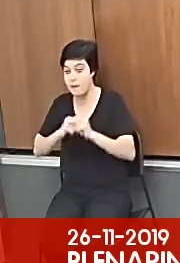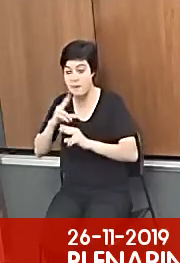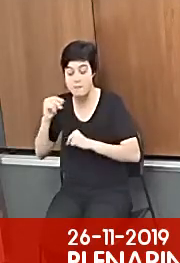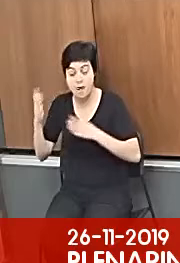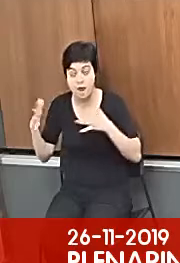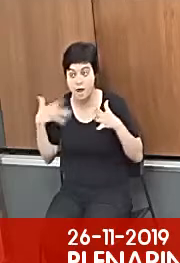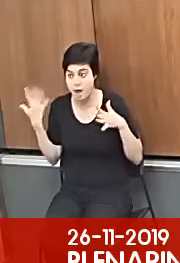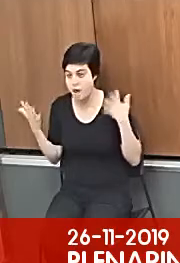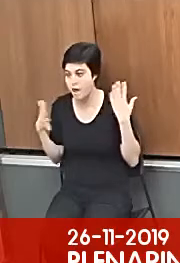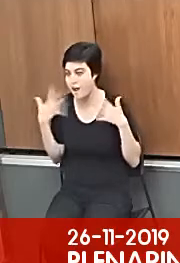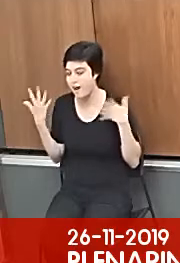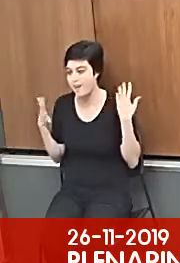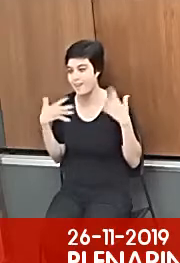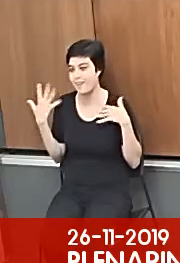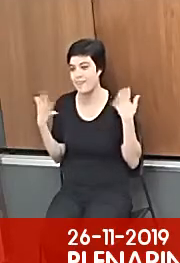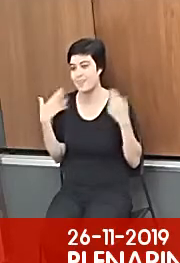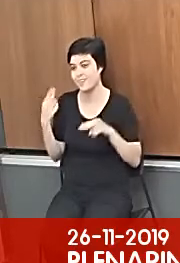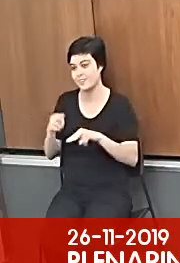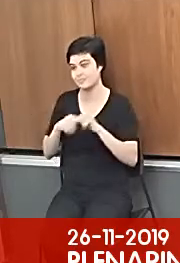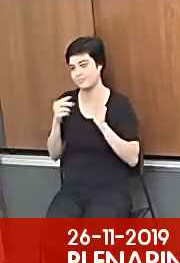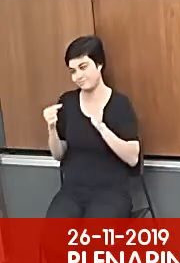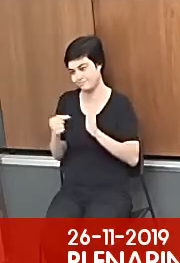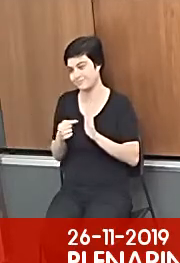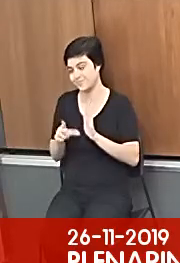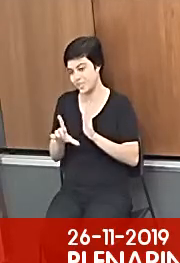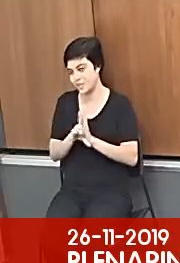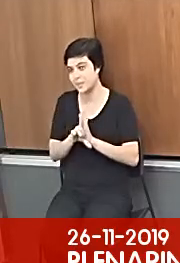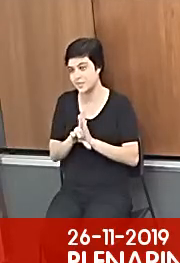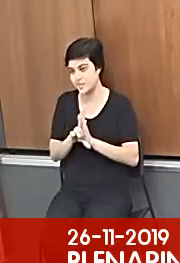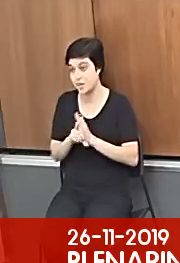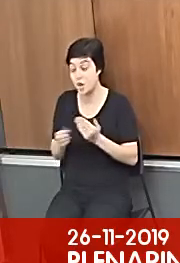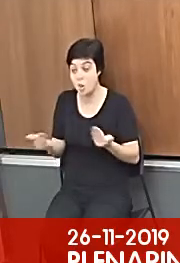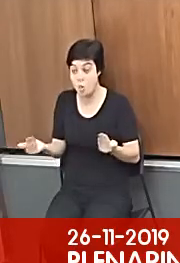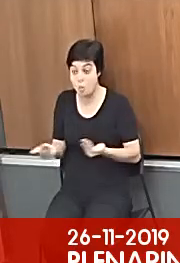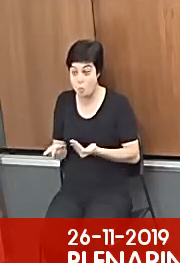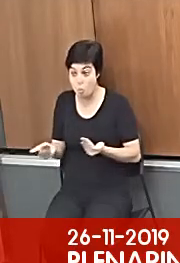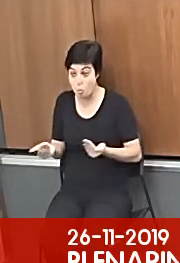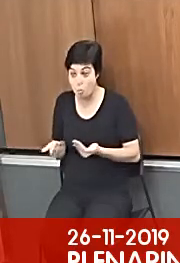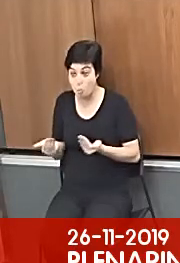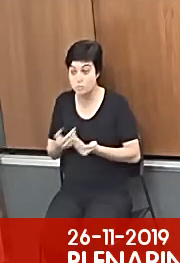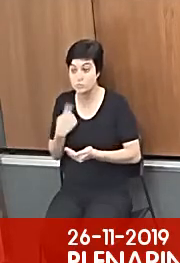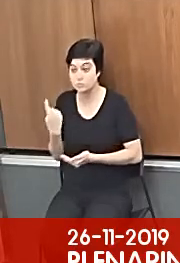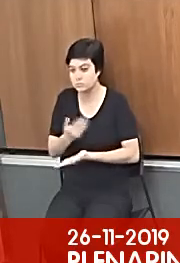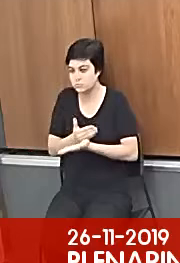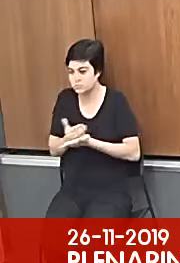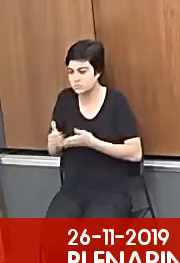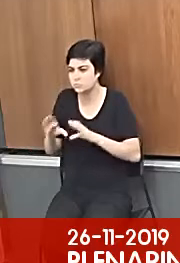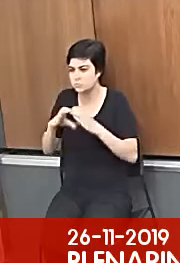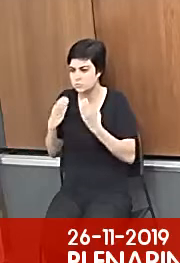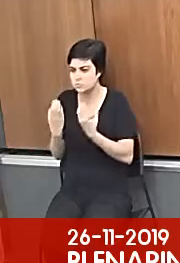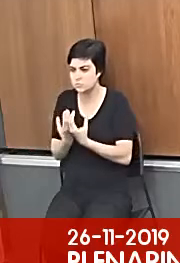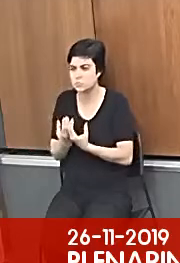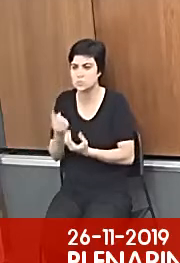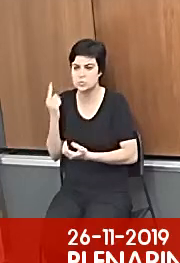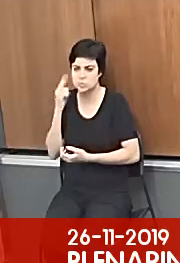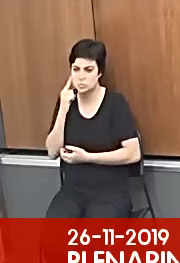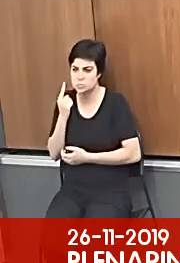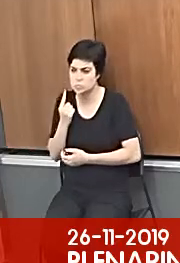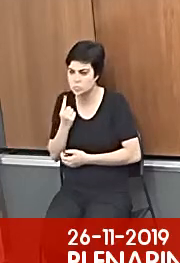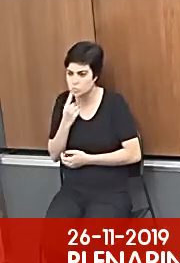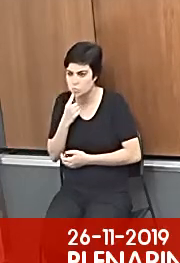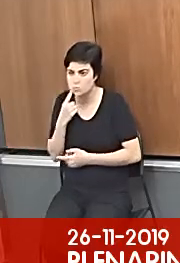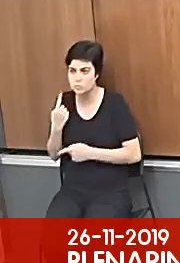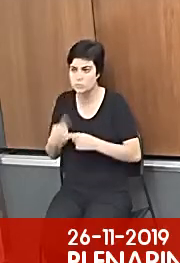né? Todos nós realmente, e eu falo de causa. Hoje, a gente inicia na comunidade surda por amor, porque a Libras é